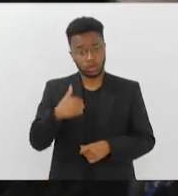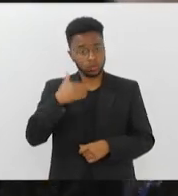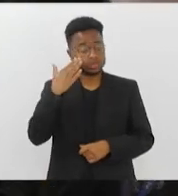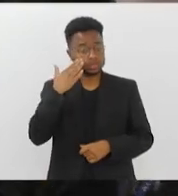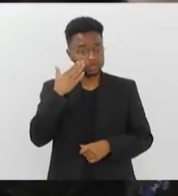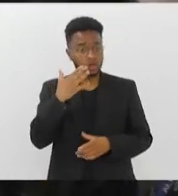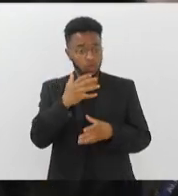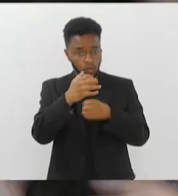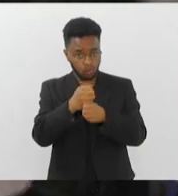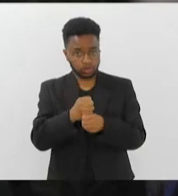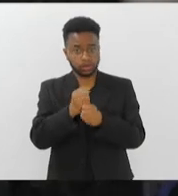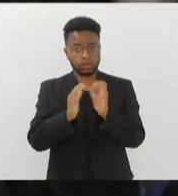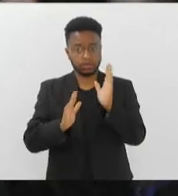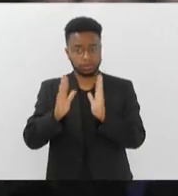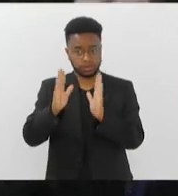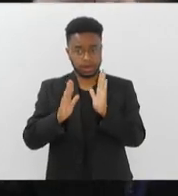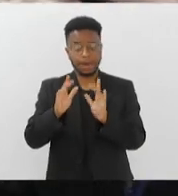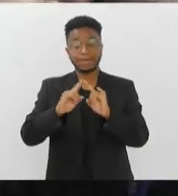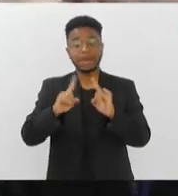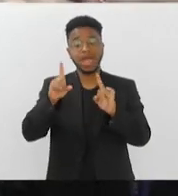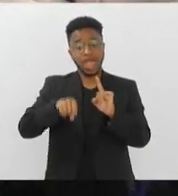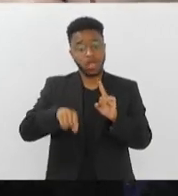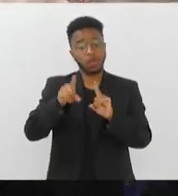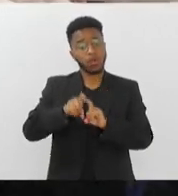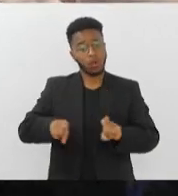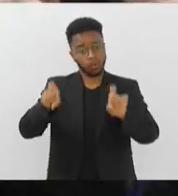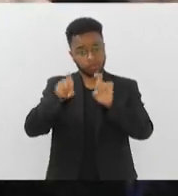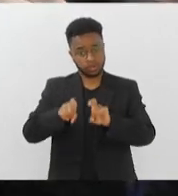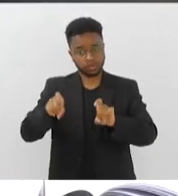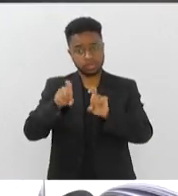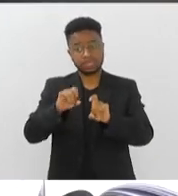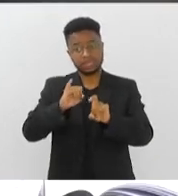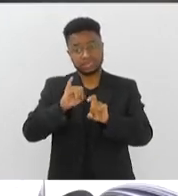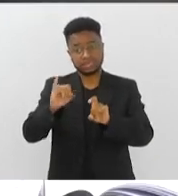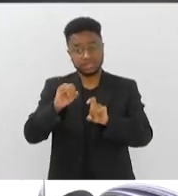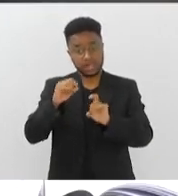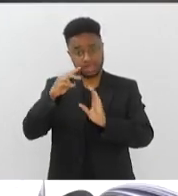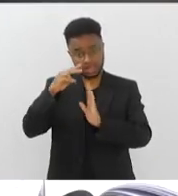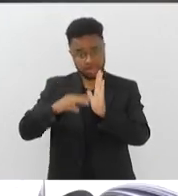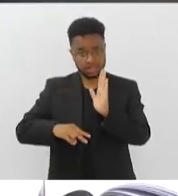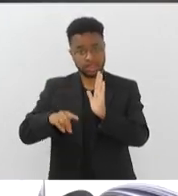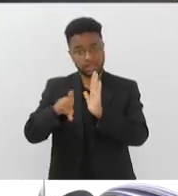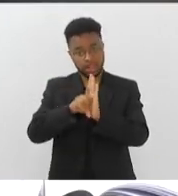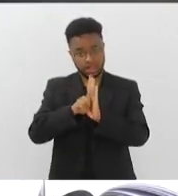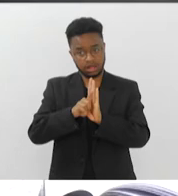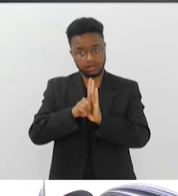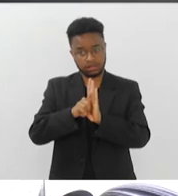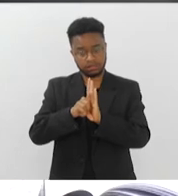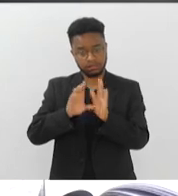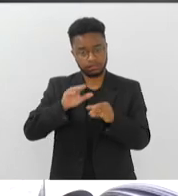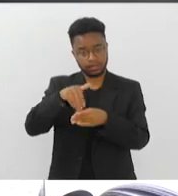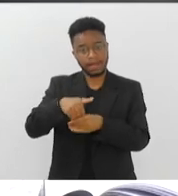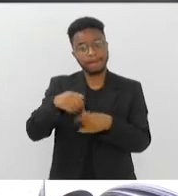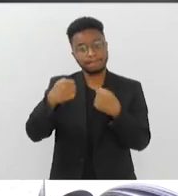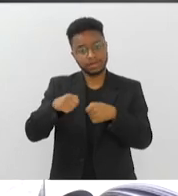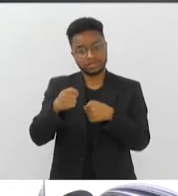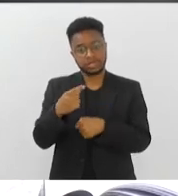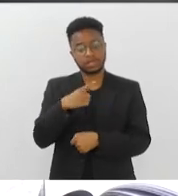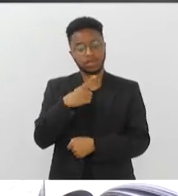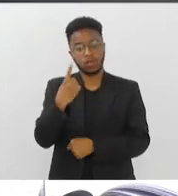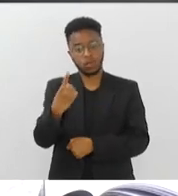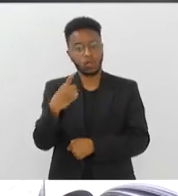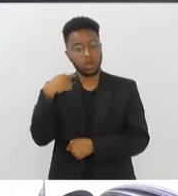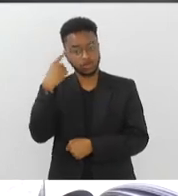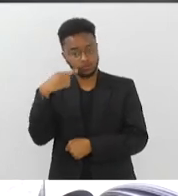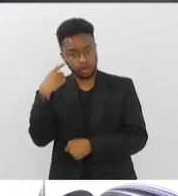contabilidade da campanha é feita pelo contador. Se a gente pegar a legislação eleitoral, você precisa ter um advogado e